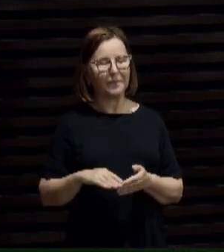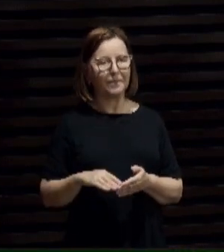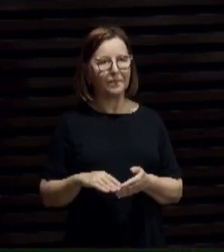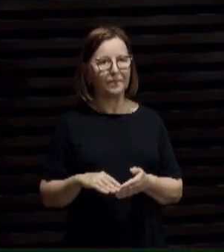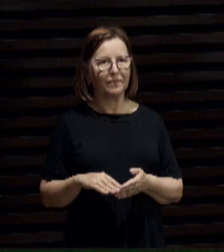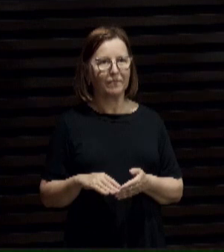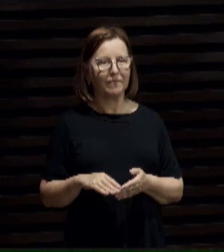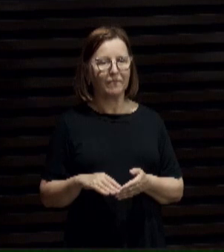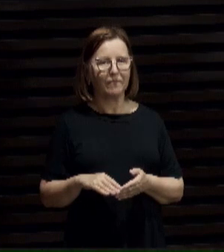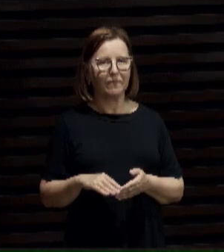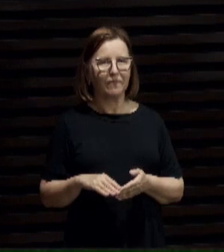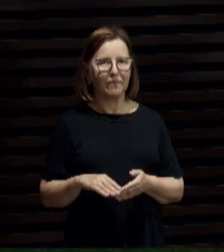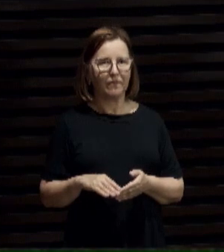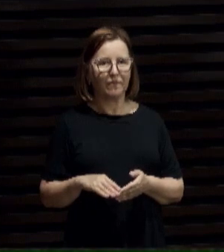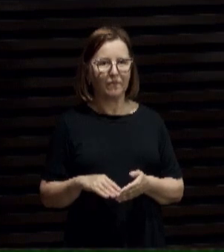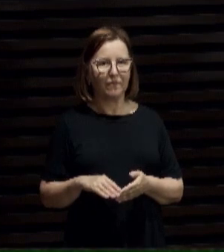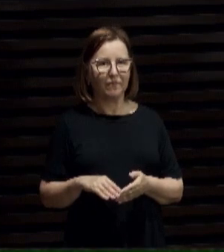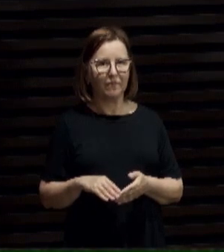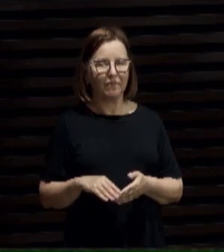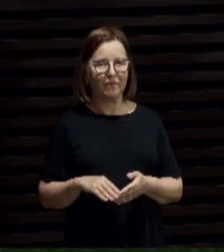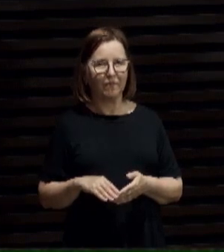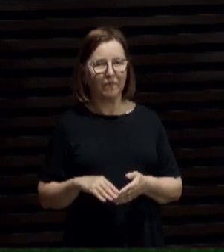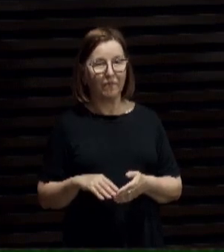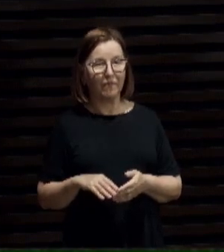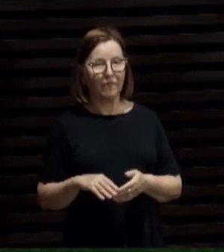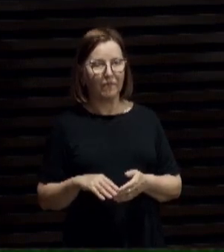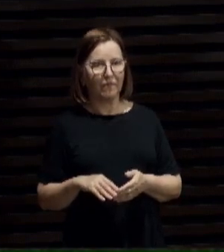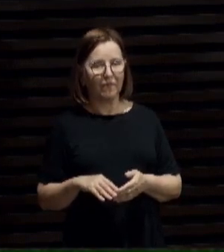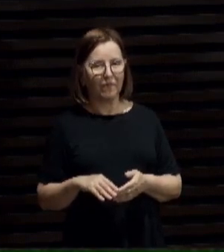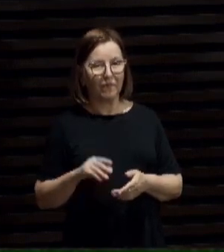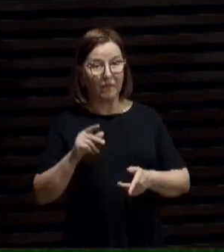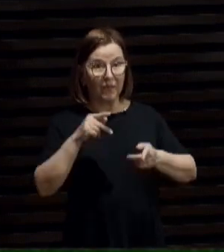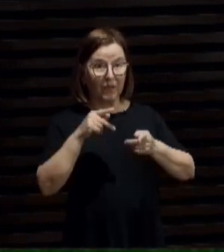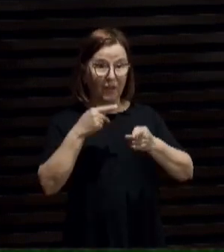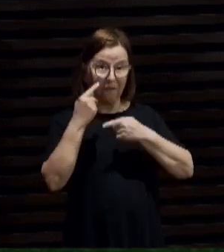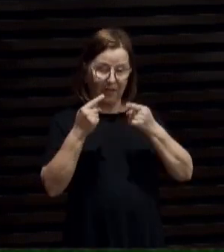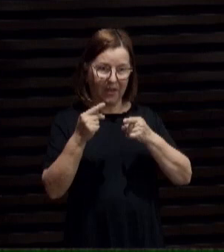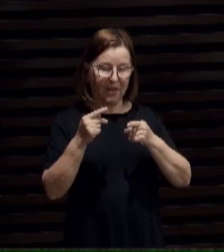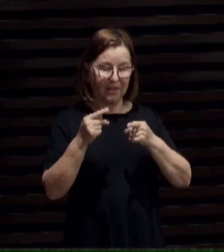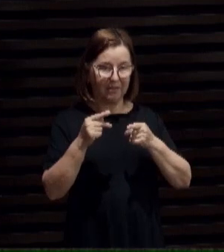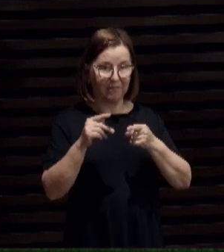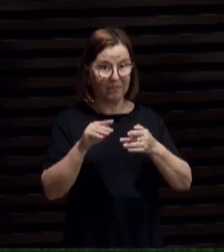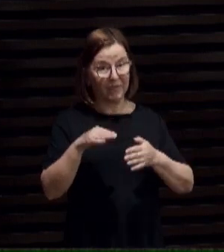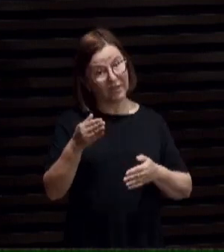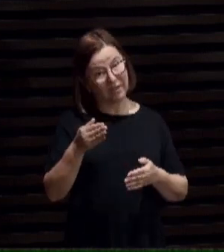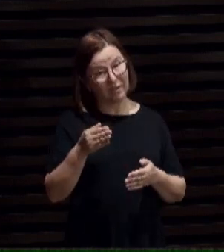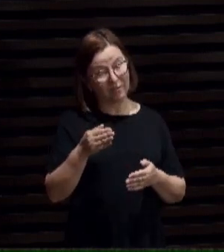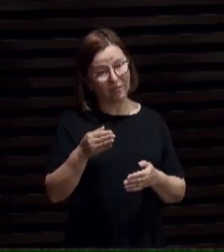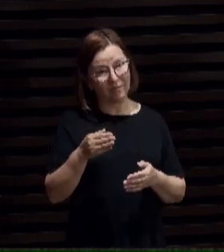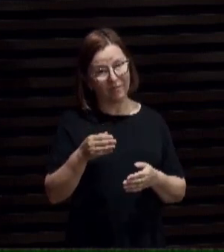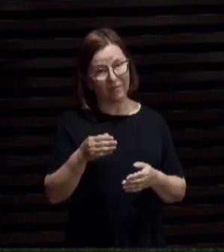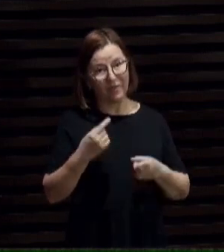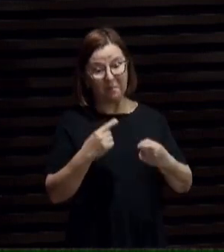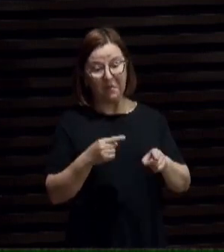eles e provoca uma resposta que é a resposta do vazio.